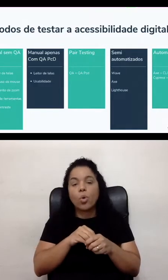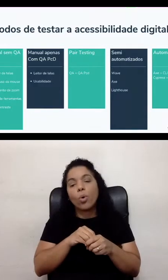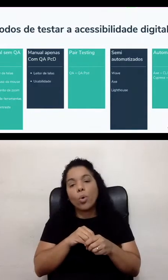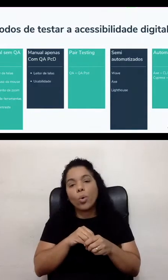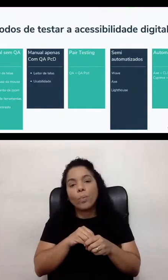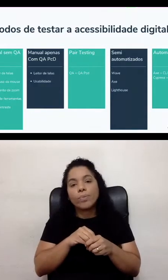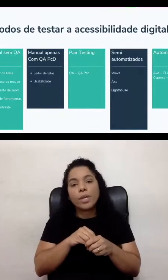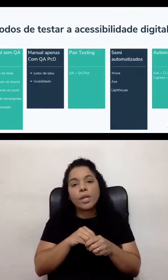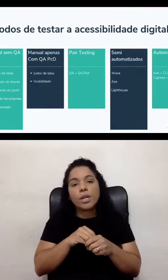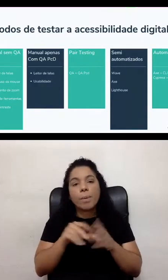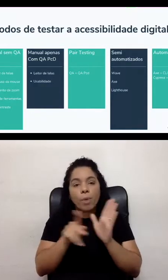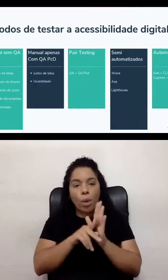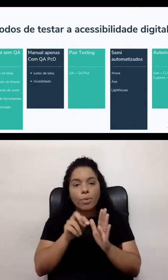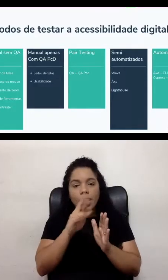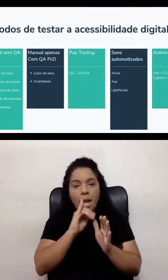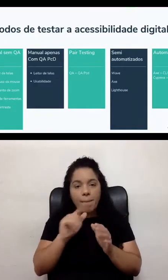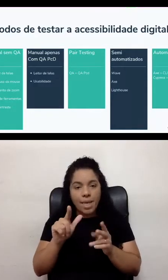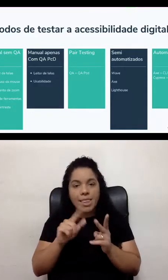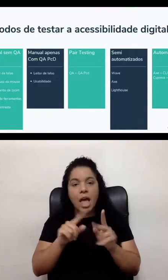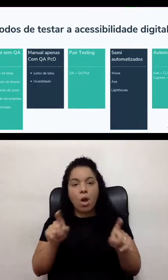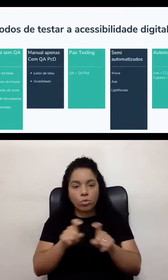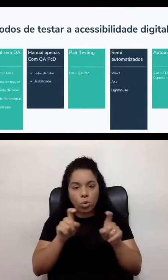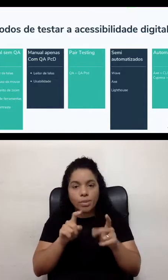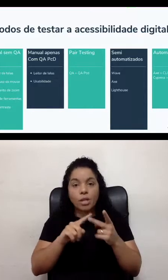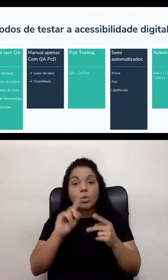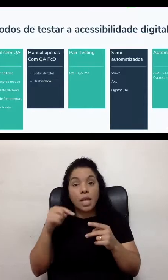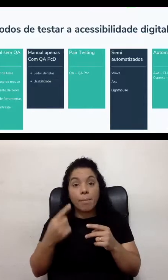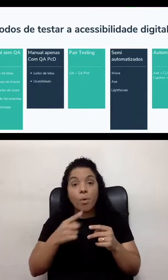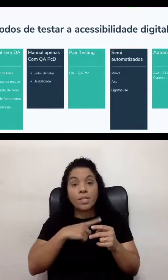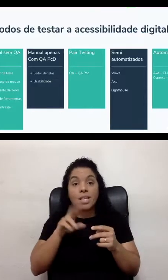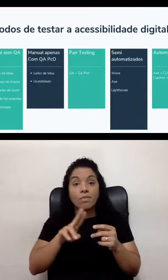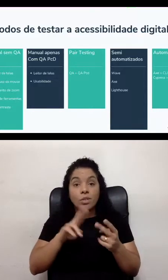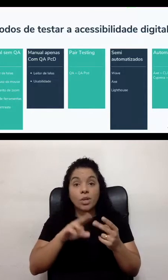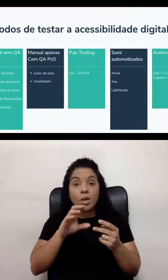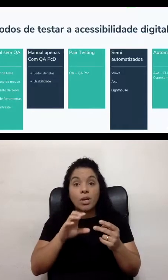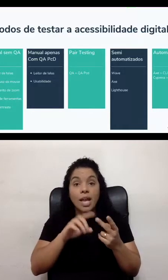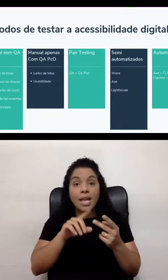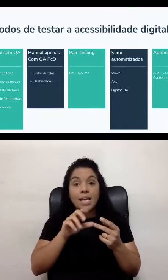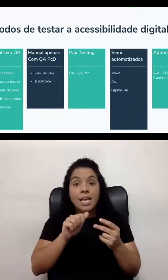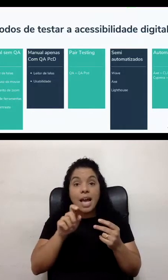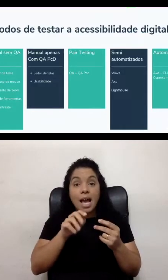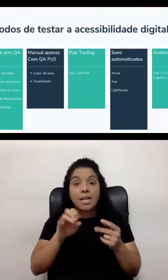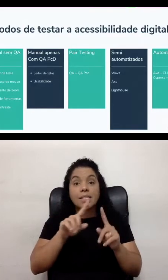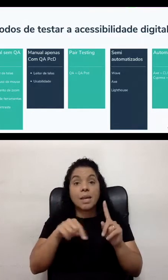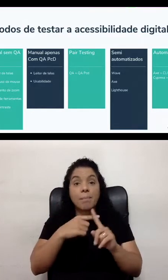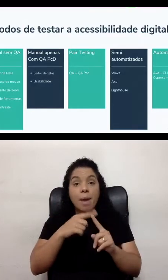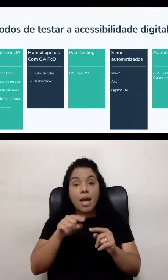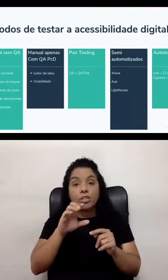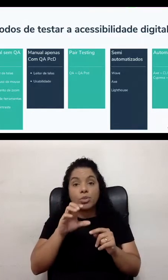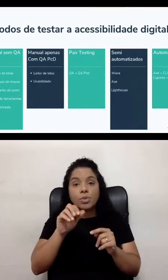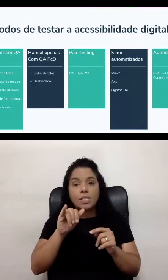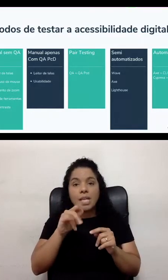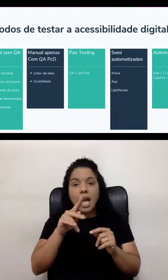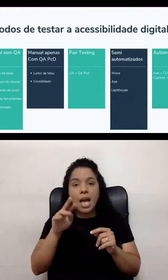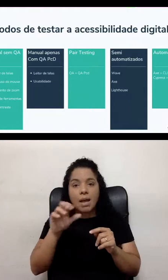próprio terminal do seu computador, e depois a gente vai usar o Axe com o Cypress, tá? Não